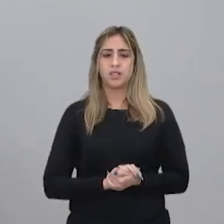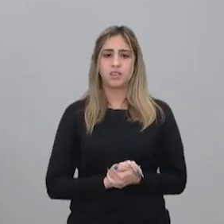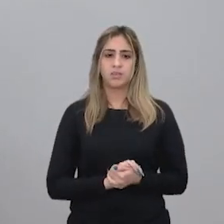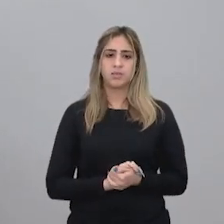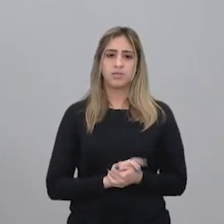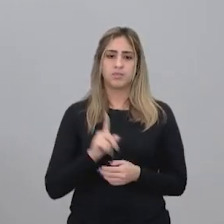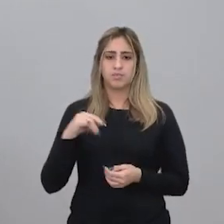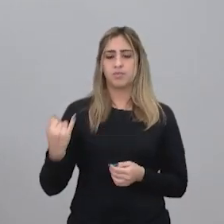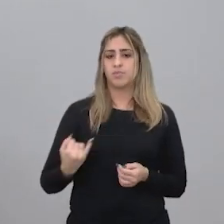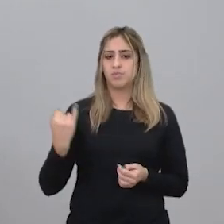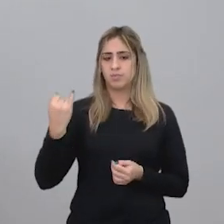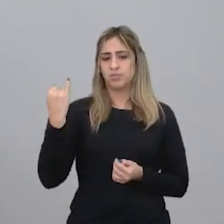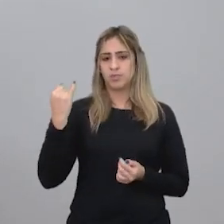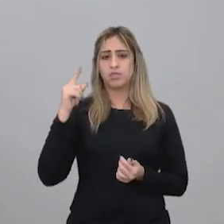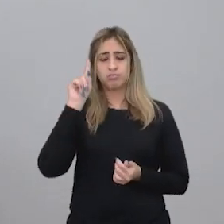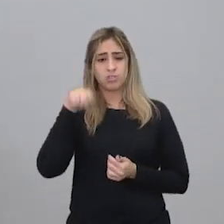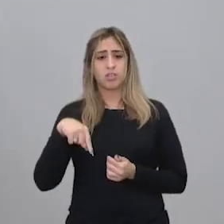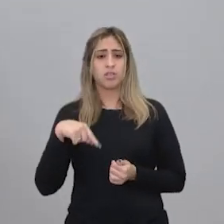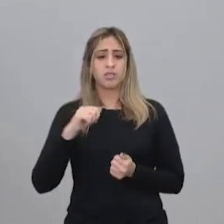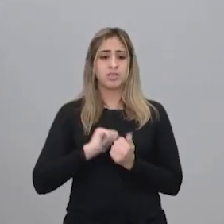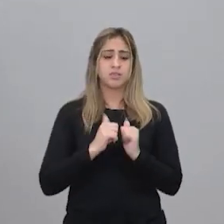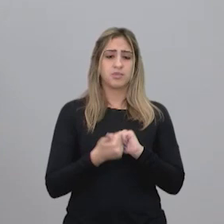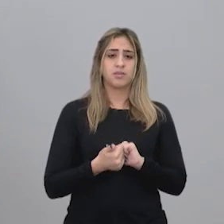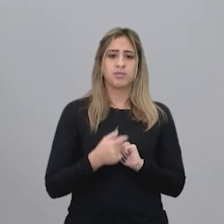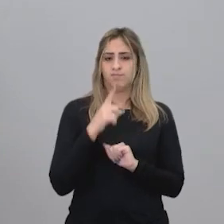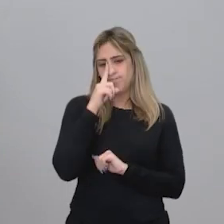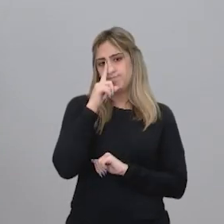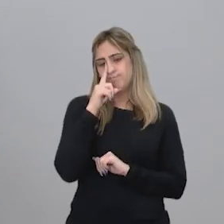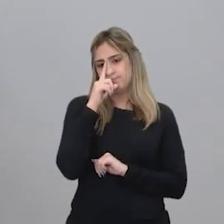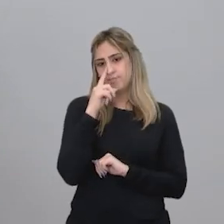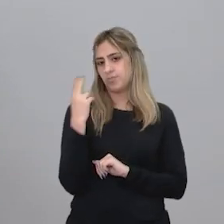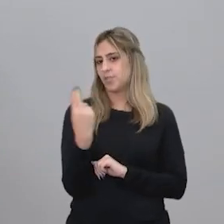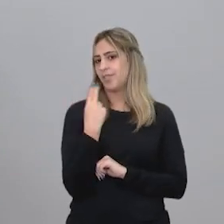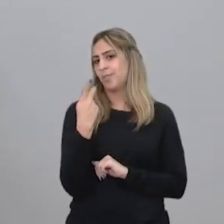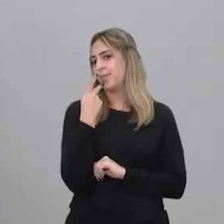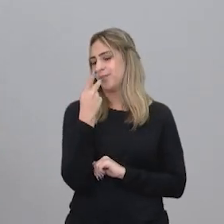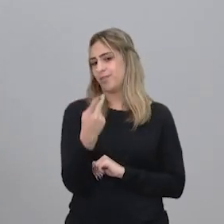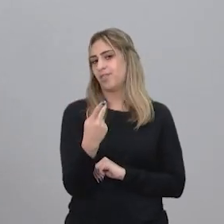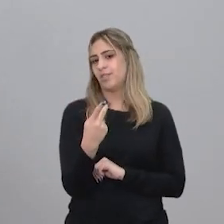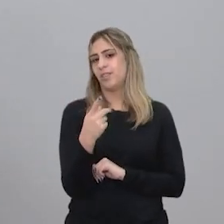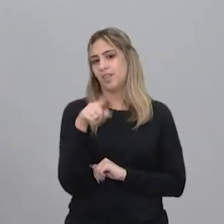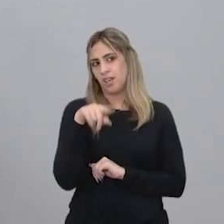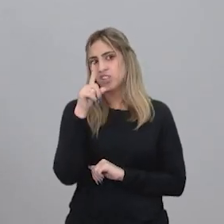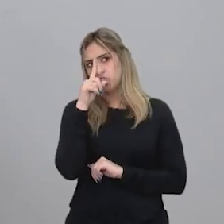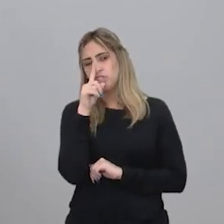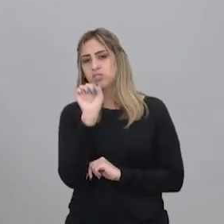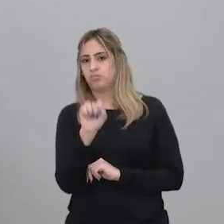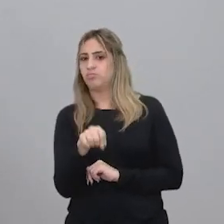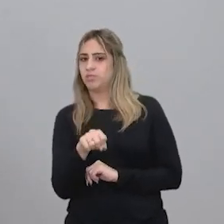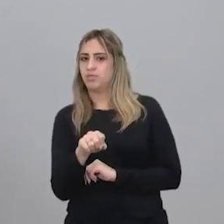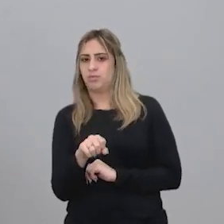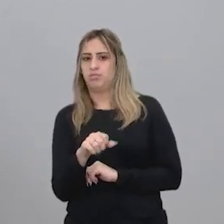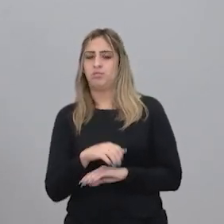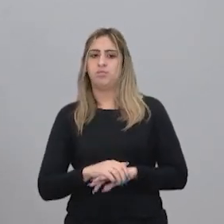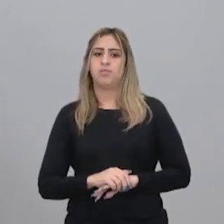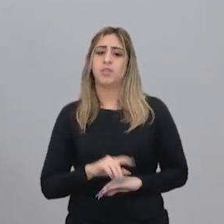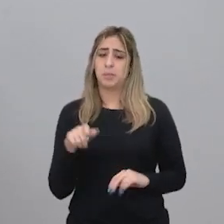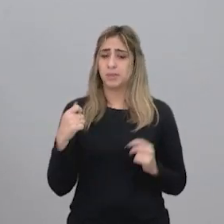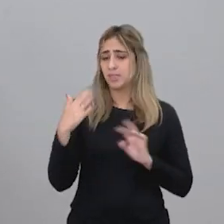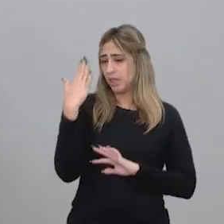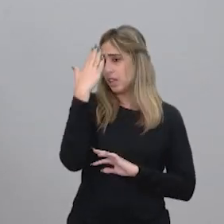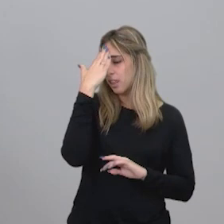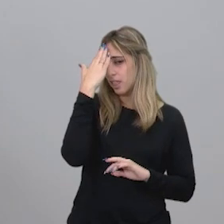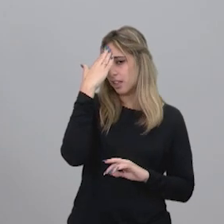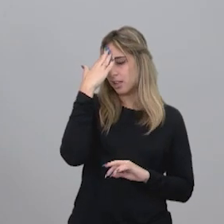importante também, assim, para você, porque é um esporte de risco, né? Não dá para falar que não é um esporte de risco, né? Então você tem que